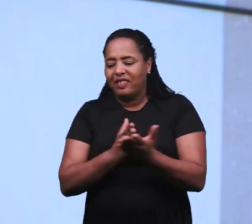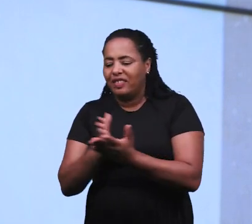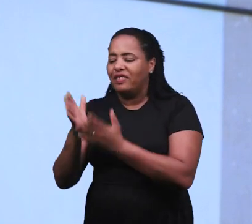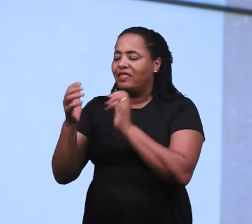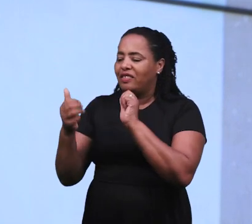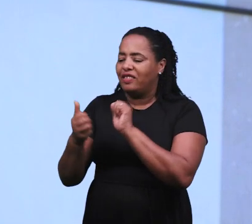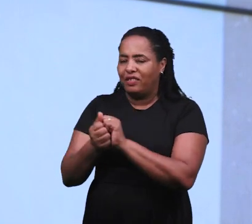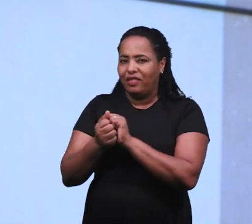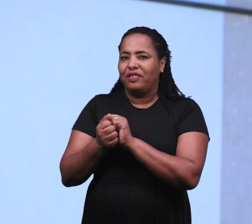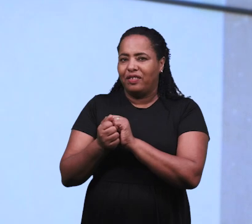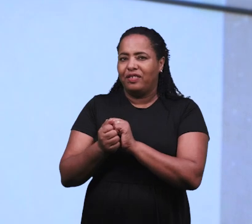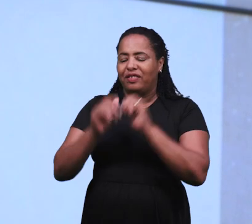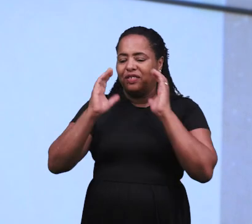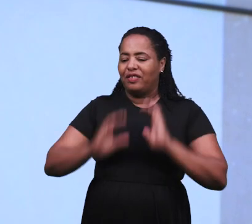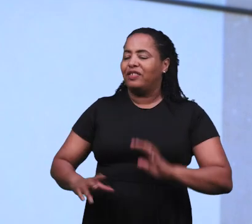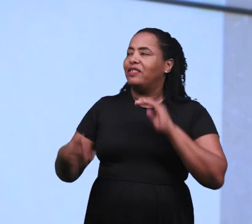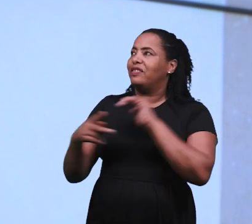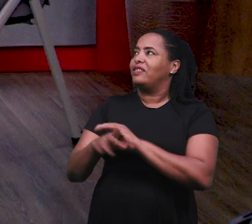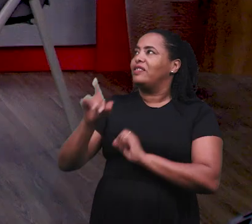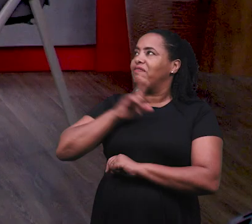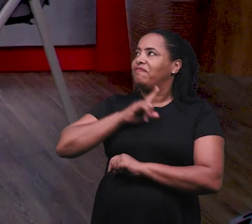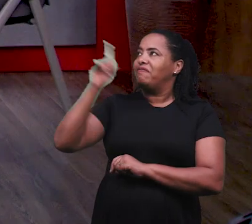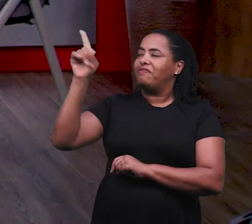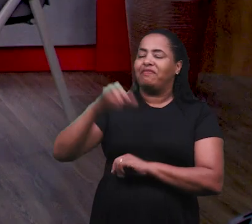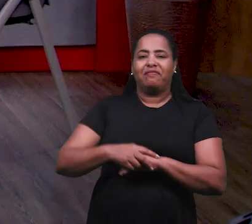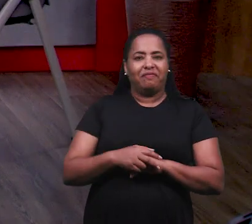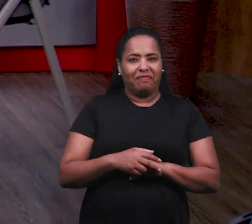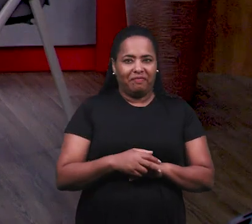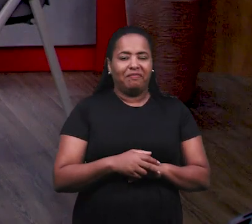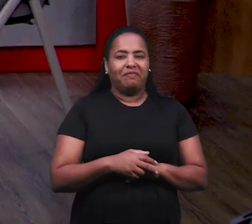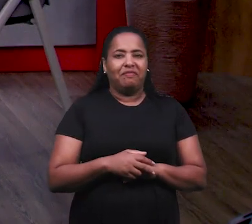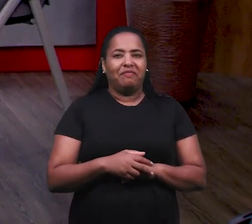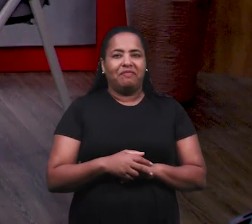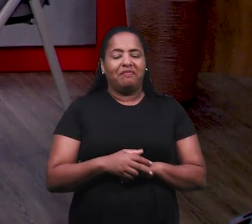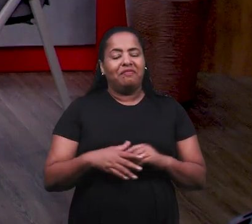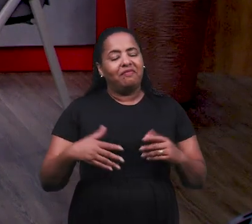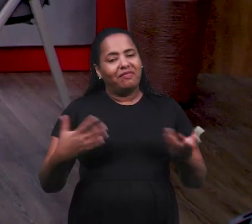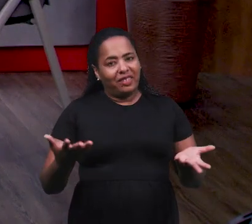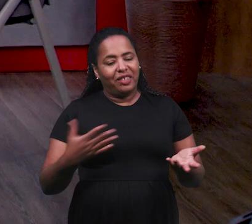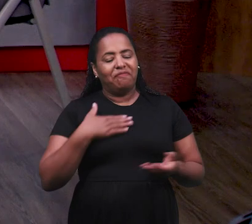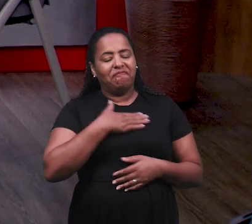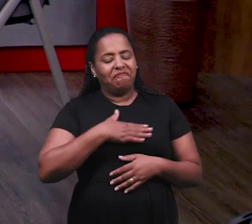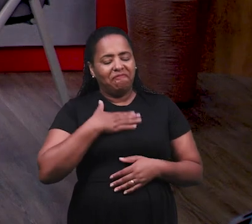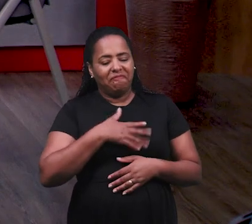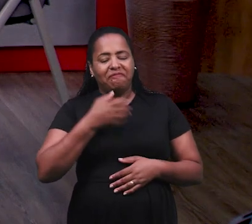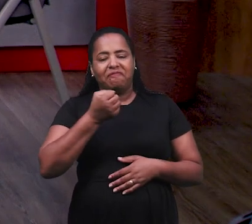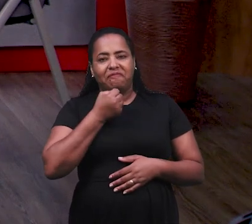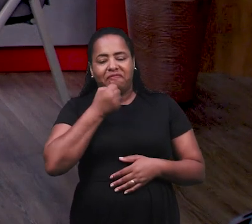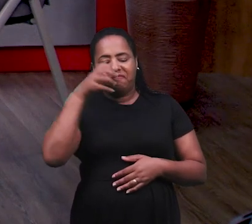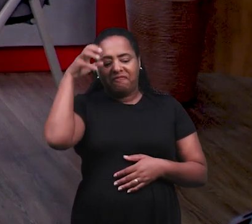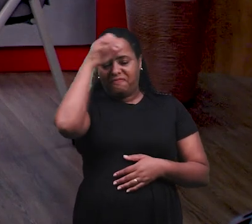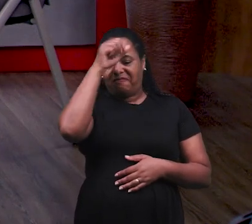juntos, formando cidadãos do céu. Muito bom. Amém. É isso, olha, gostei muito da entrevista,